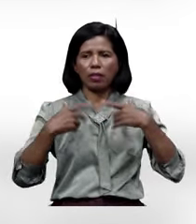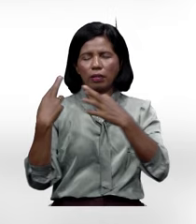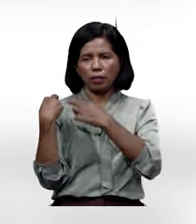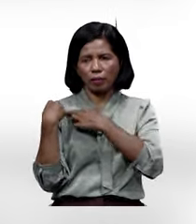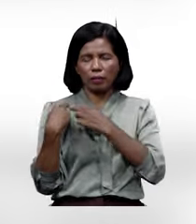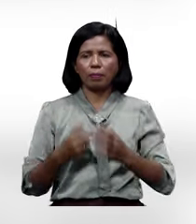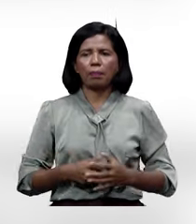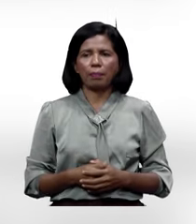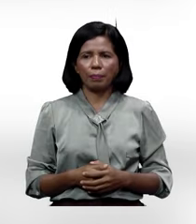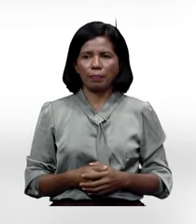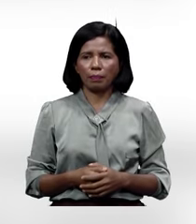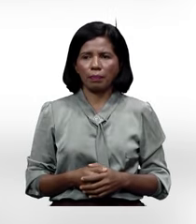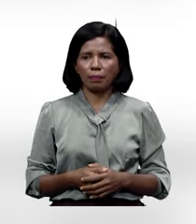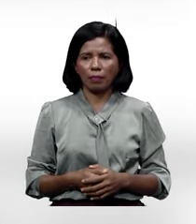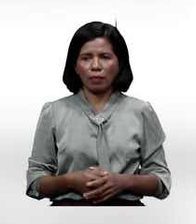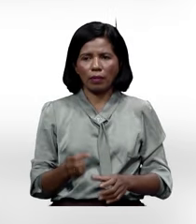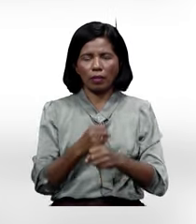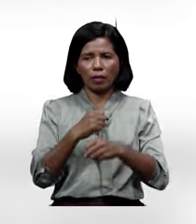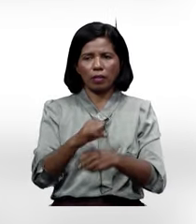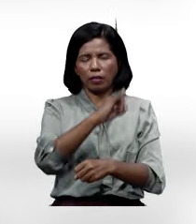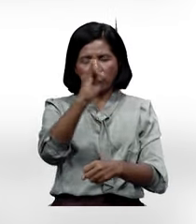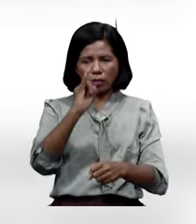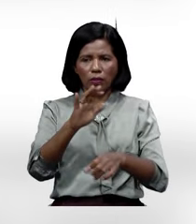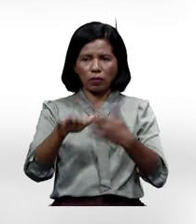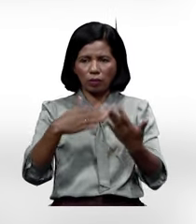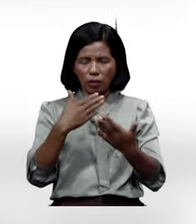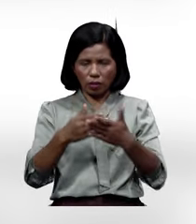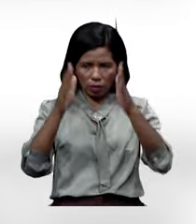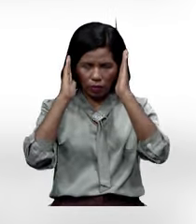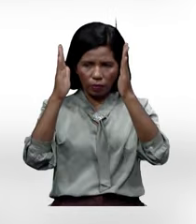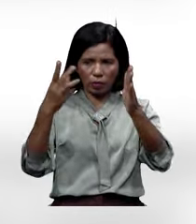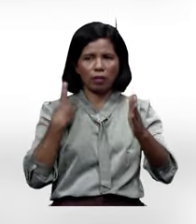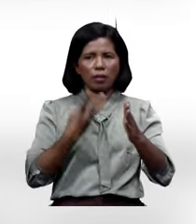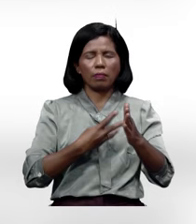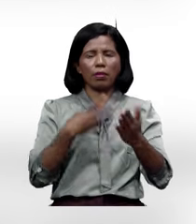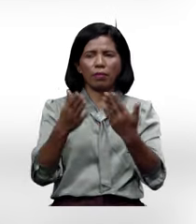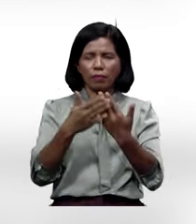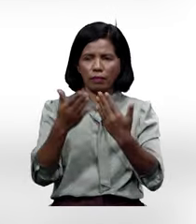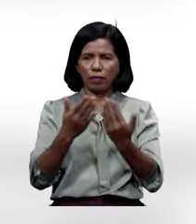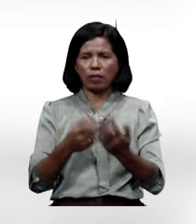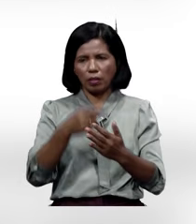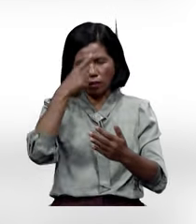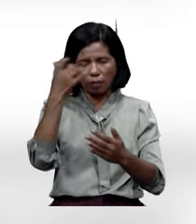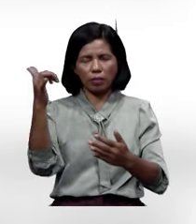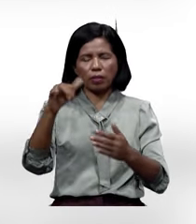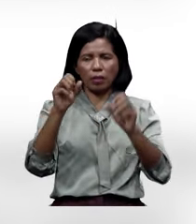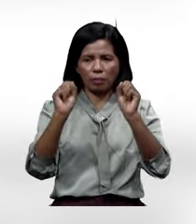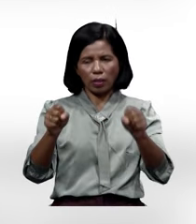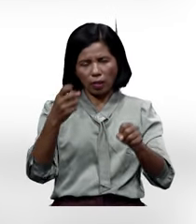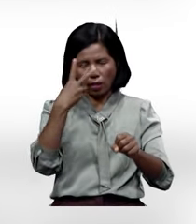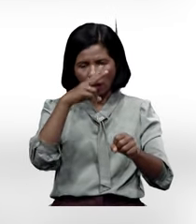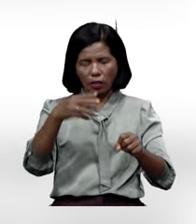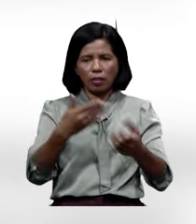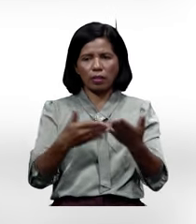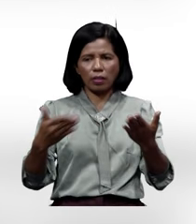parte investigação sira ia seriedade, a meu nem fácil. Tamba sira bele detecta, tamba sira ia